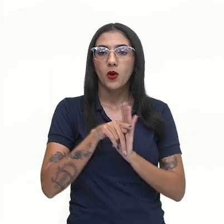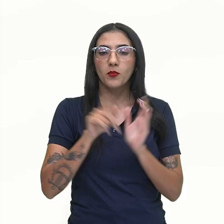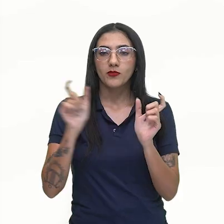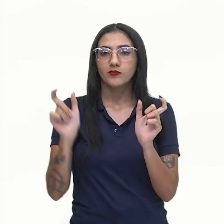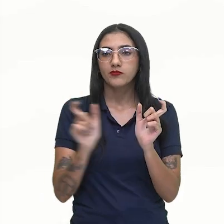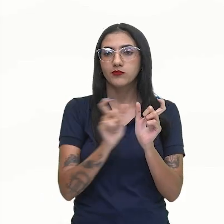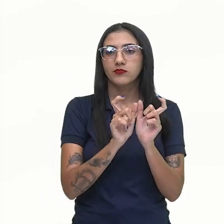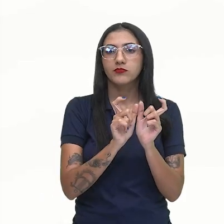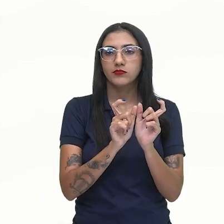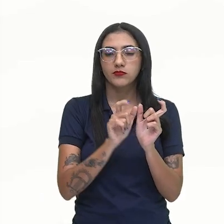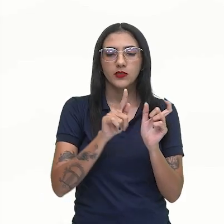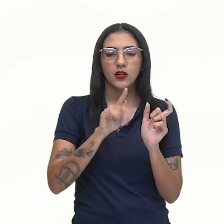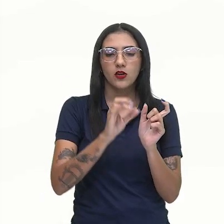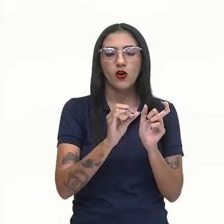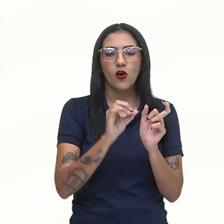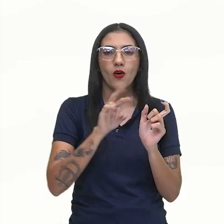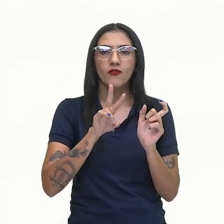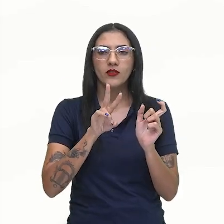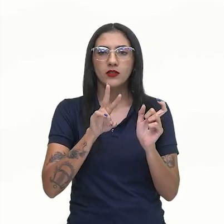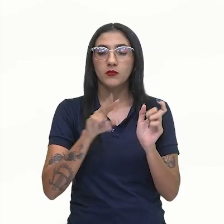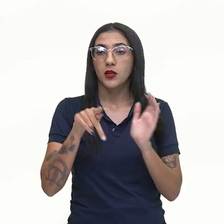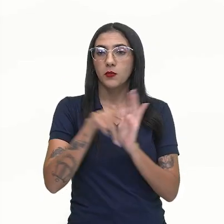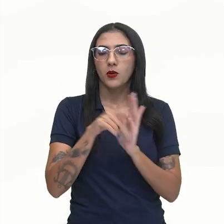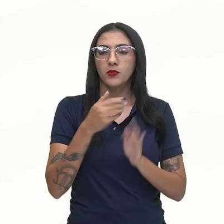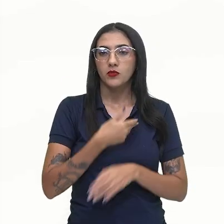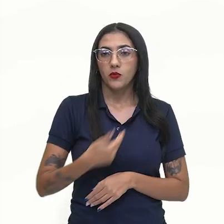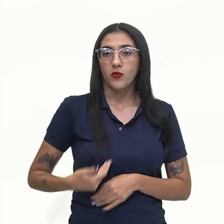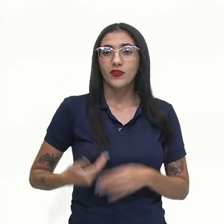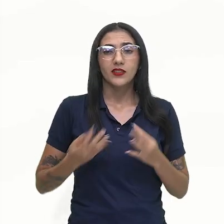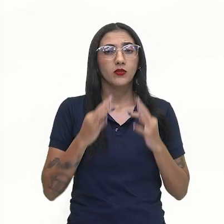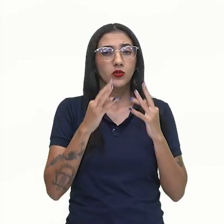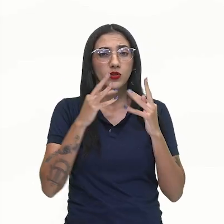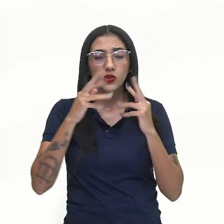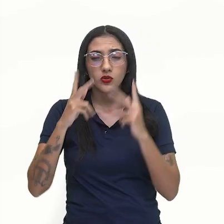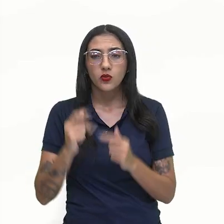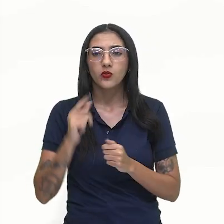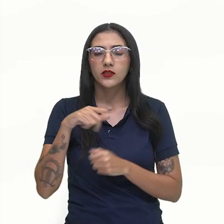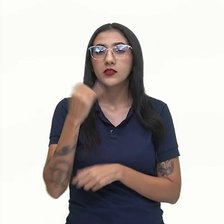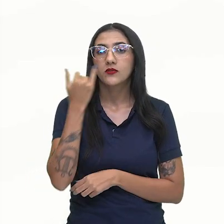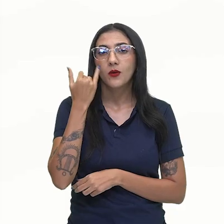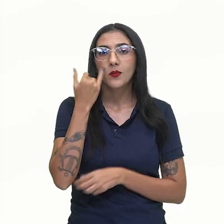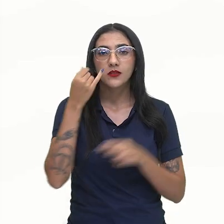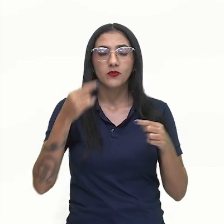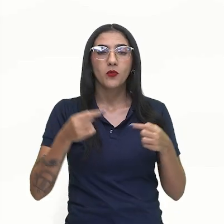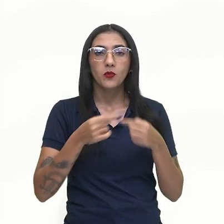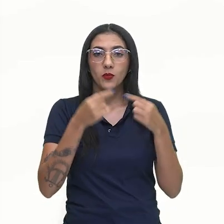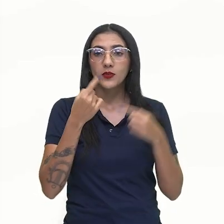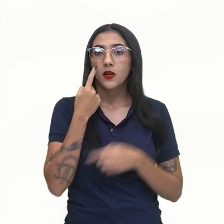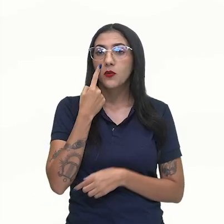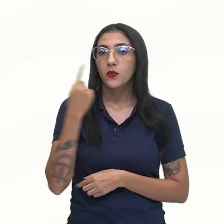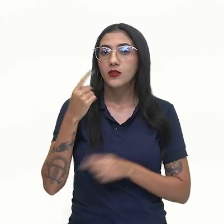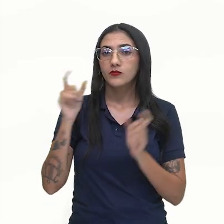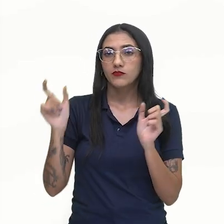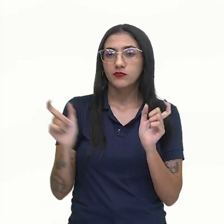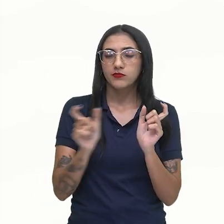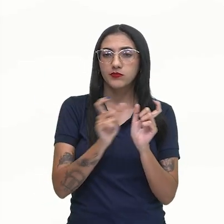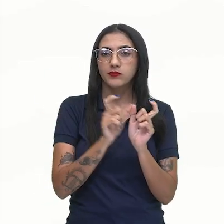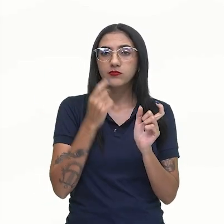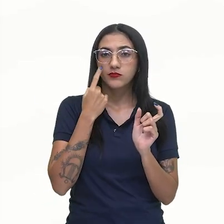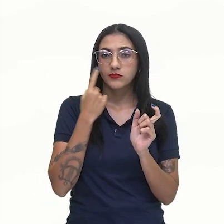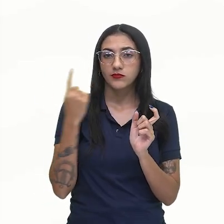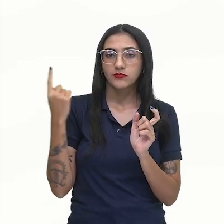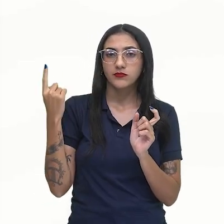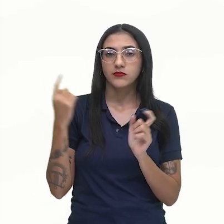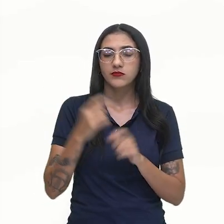do comando .gov, tá? Então, todos os resultados virão com isso aqui, tá? This will limit